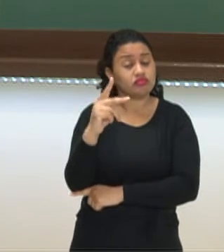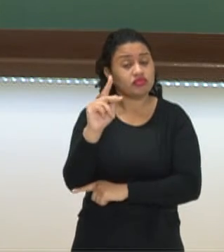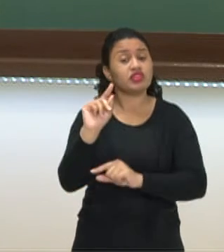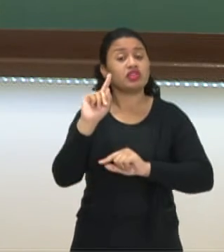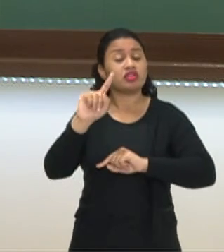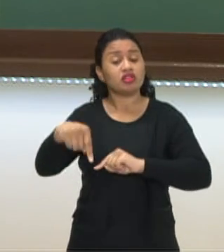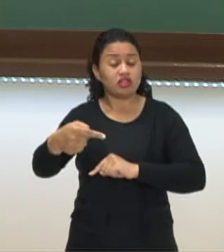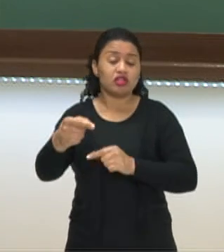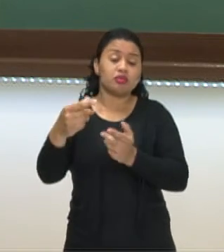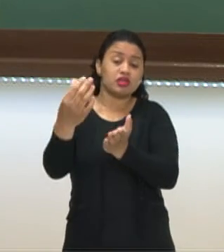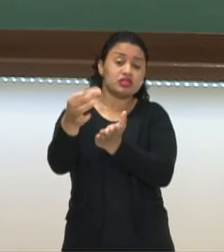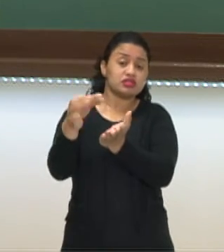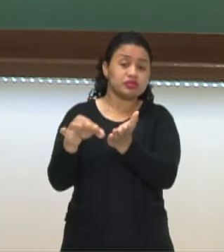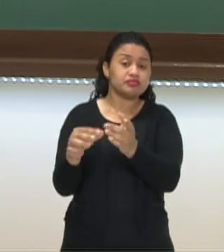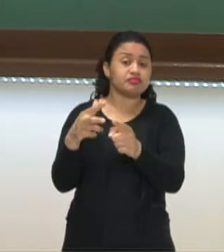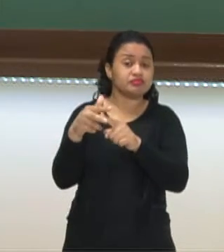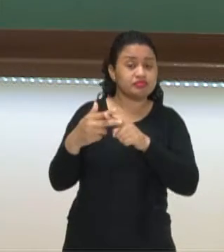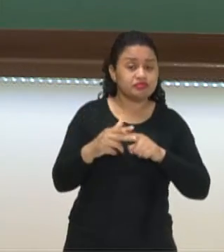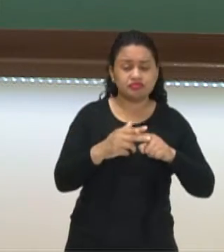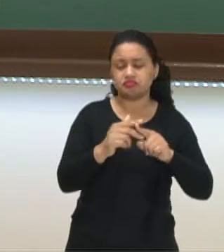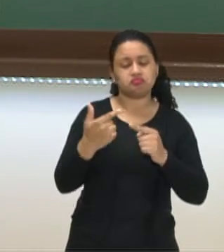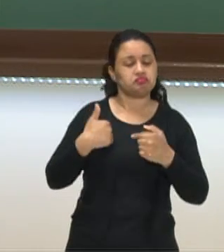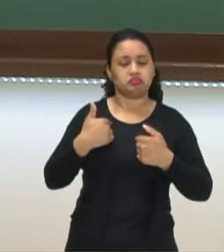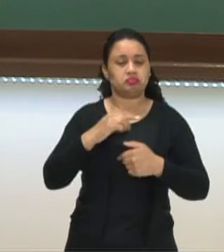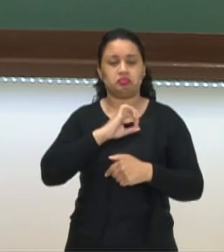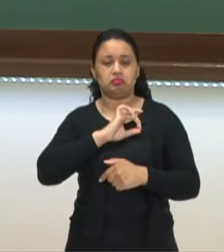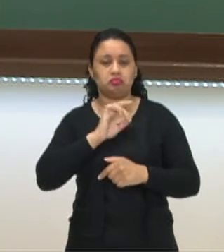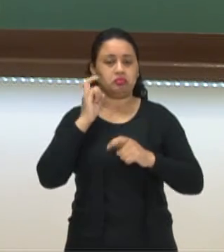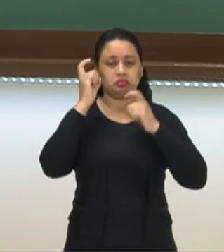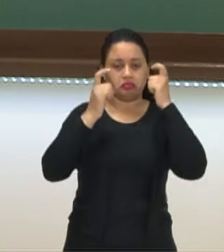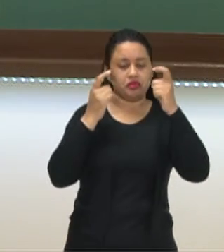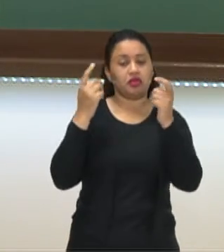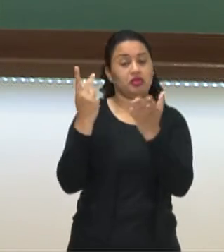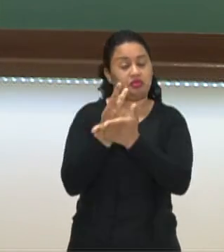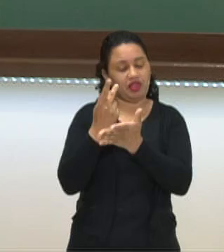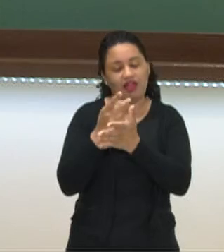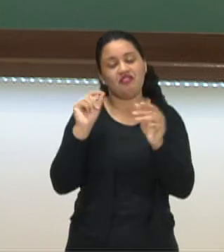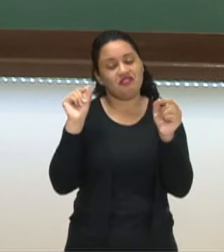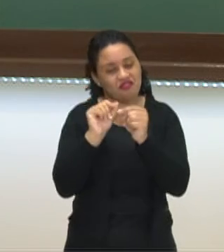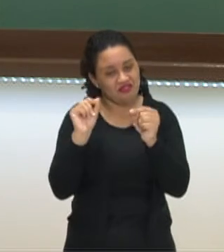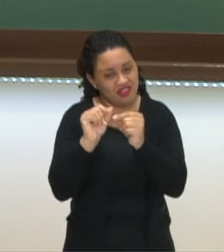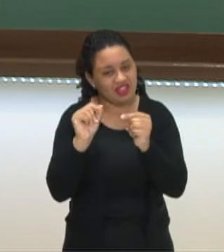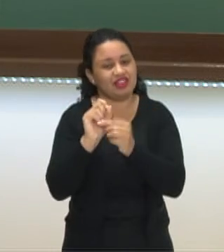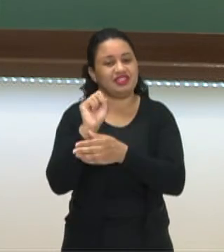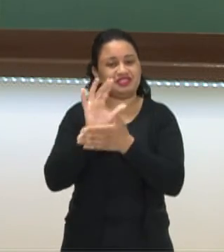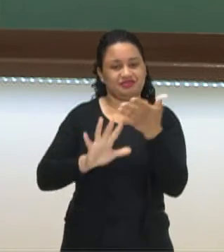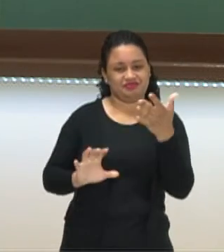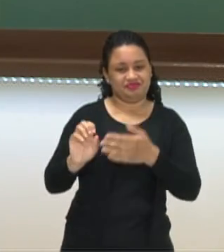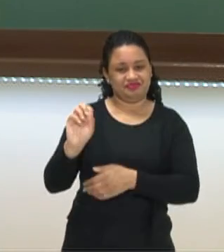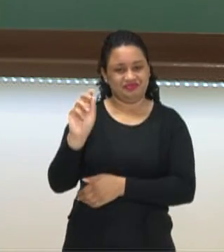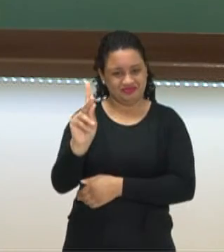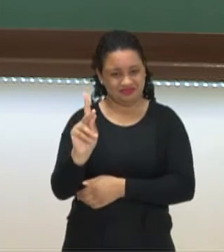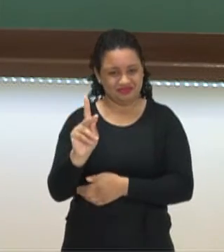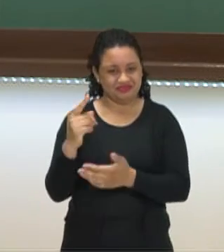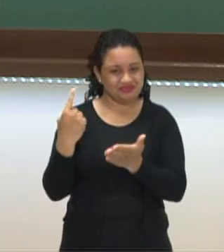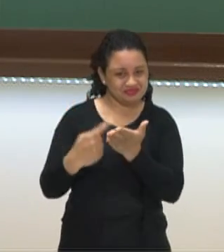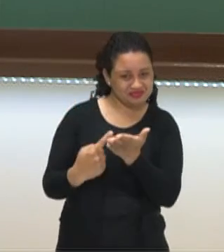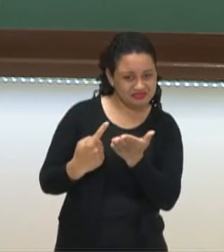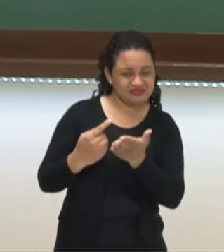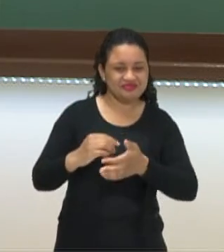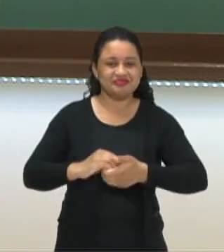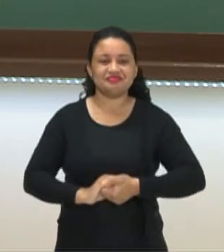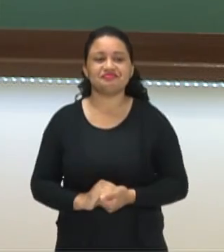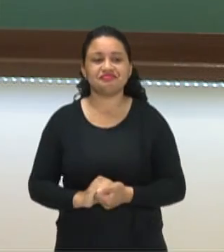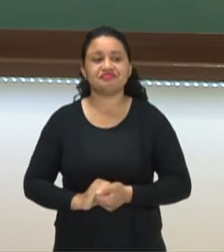vai fazer a correção. Então não tenham medo de errar. Se joga e façam a atividade, certo?